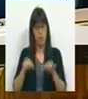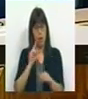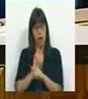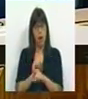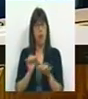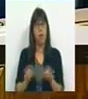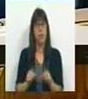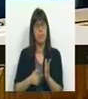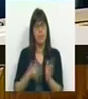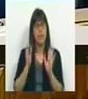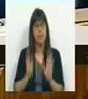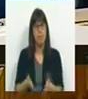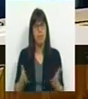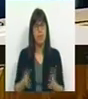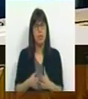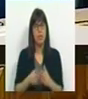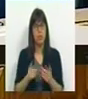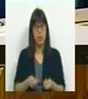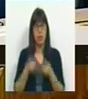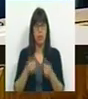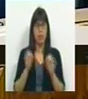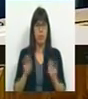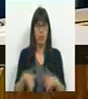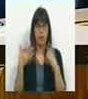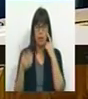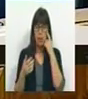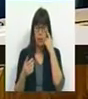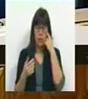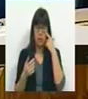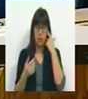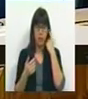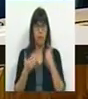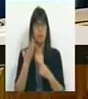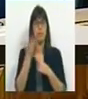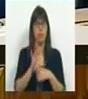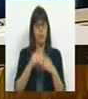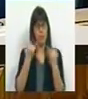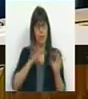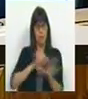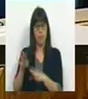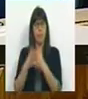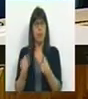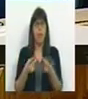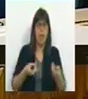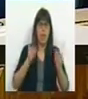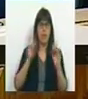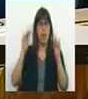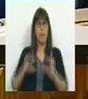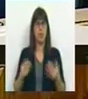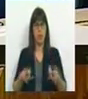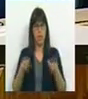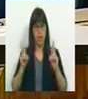aqui, é necessário um investimento inicial. Nomeadamente, por exemplo, de resto, independentemente das soluções mais livres ou menos